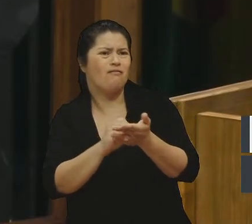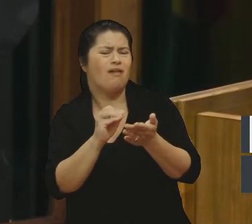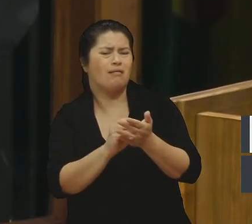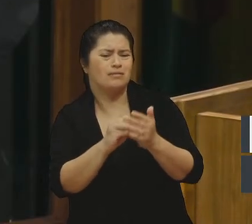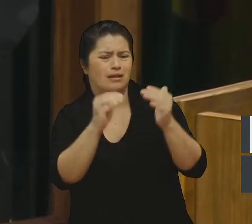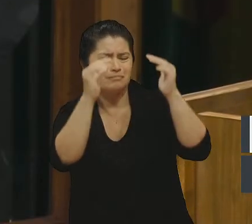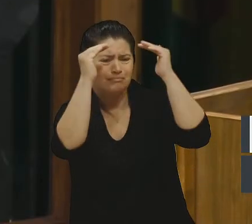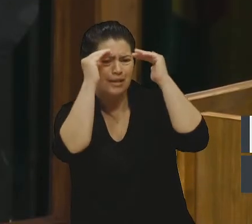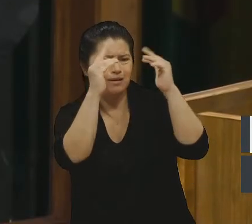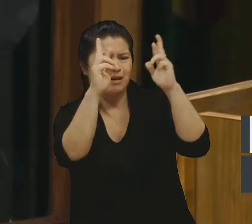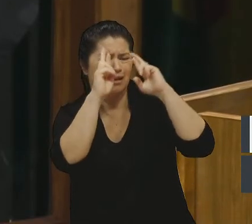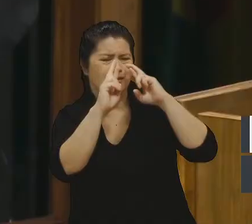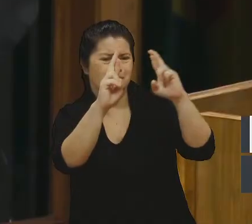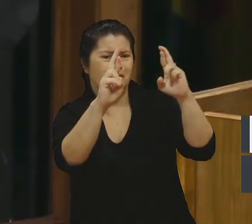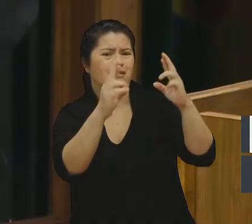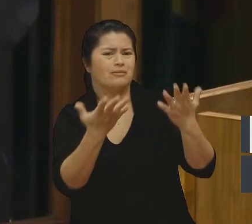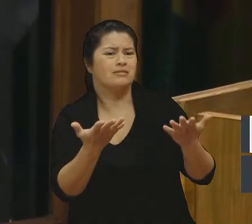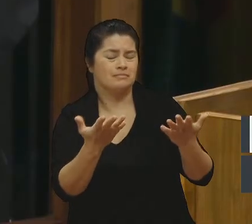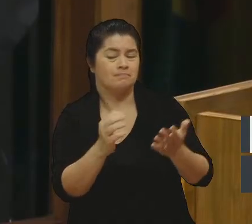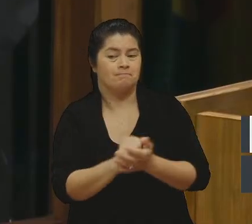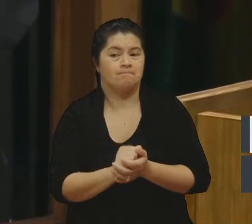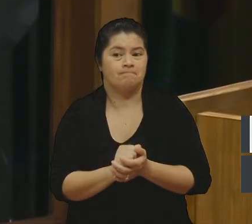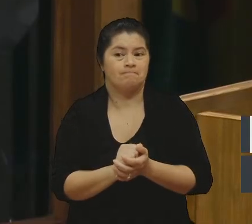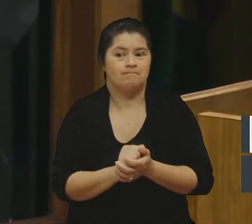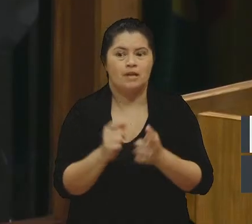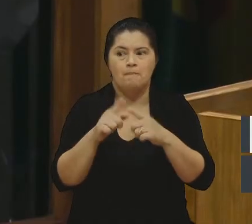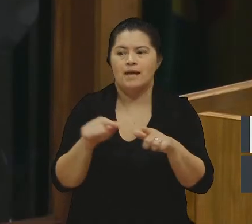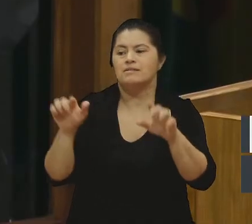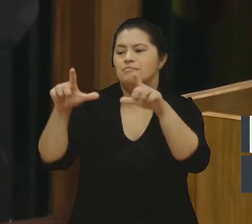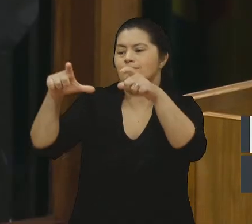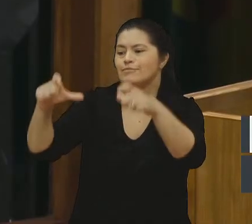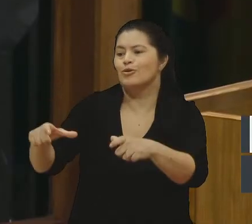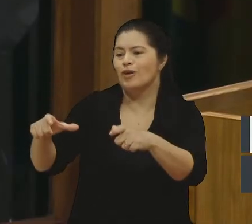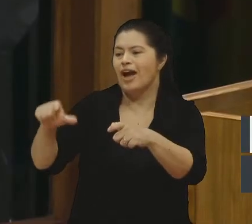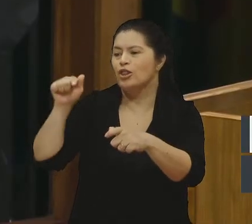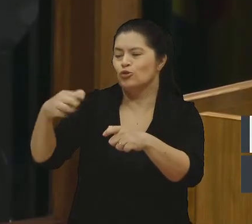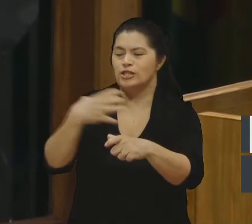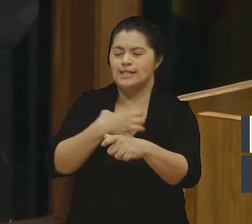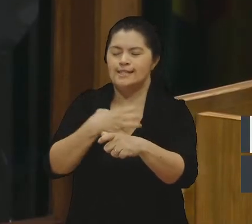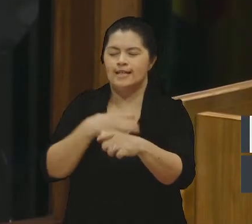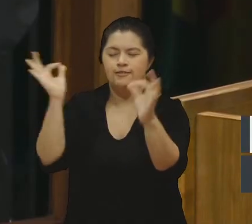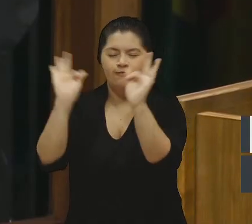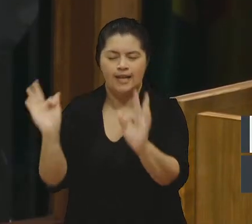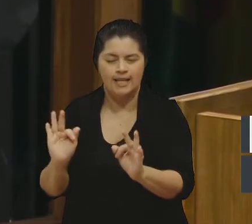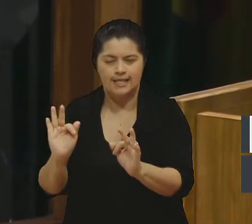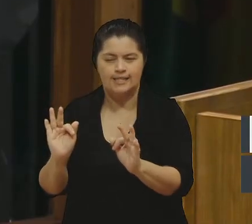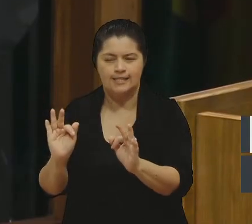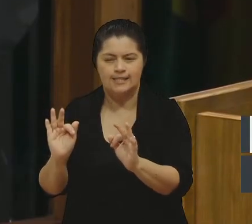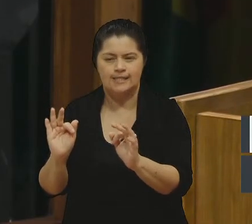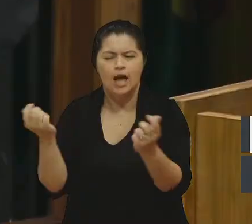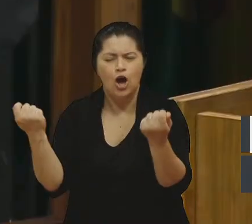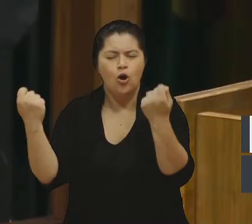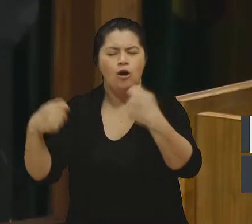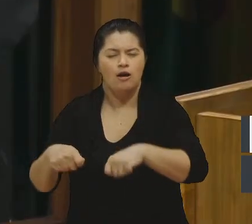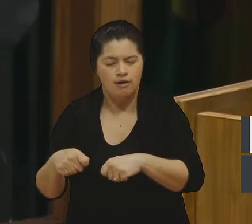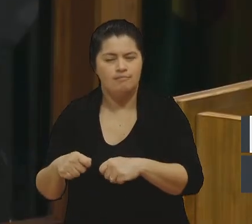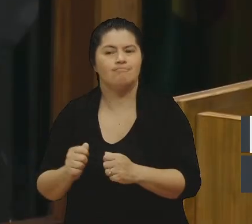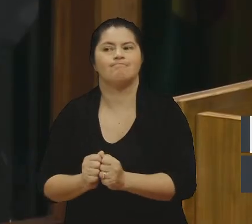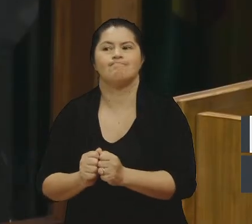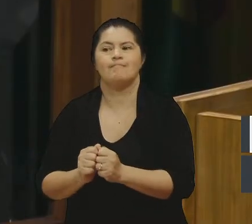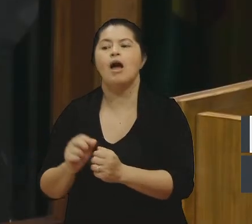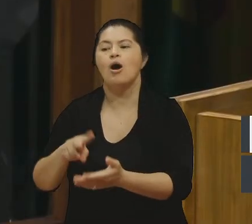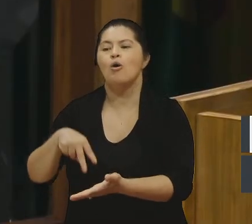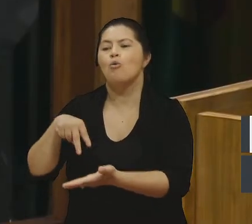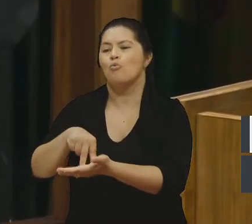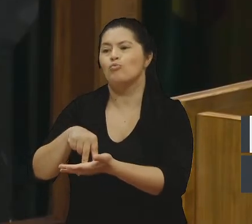lugar que te remunera não tão bem, mas o clima é ótimo, as pessoas são legais, tu se sente feliz, tu está útil, ele só prospera. Então esse é um ponto para